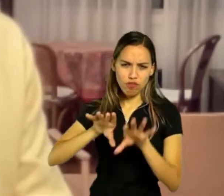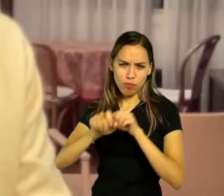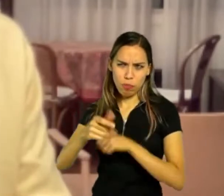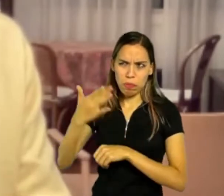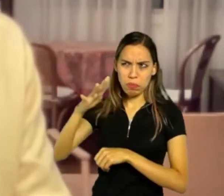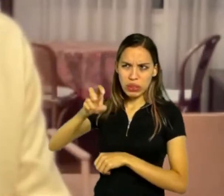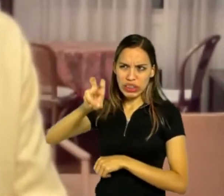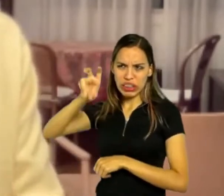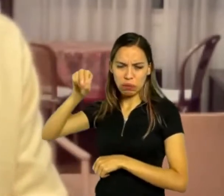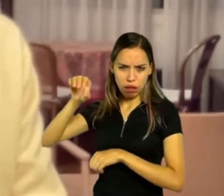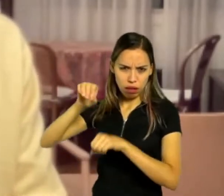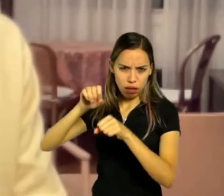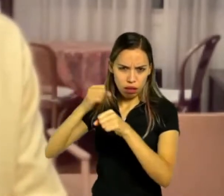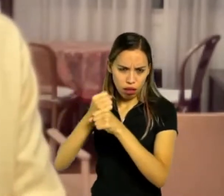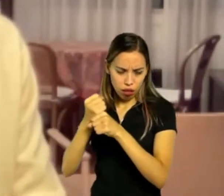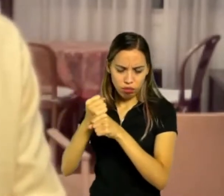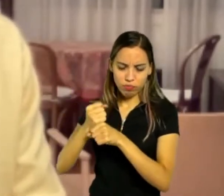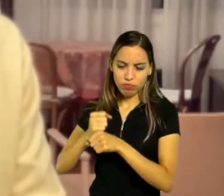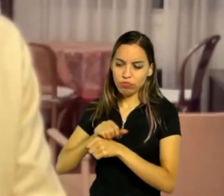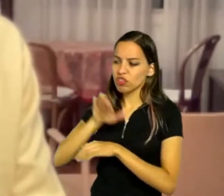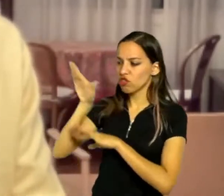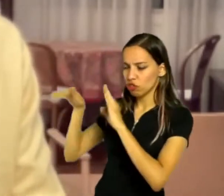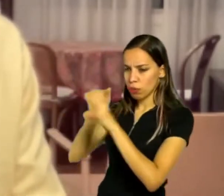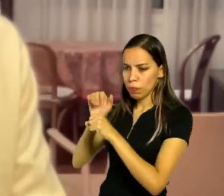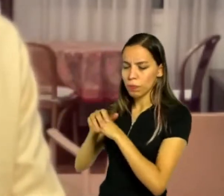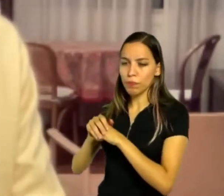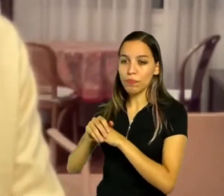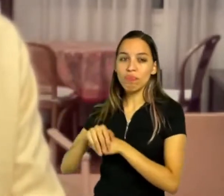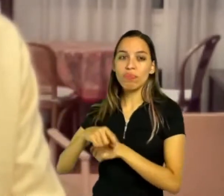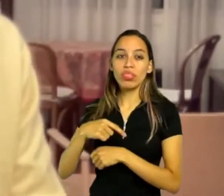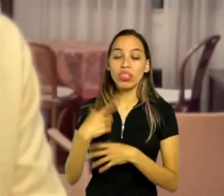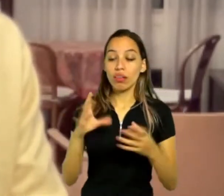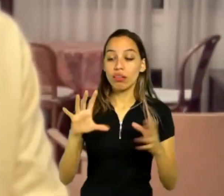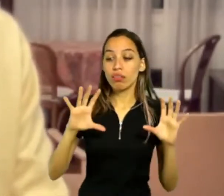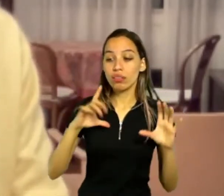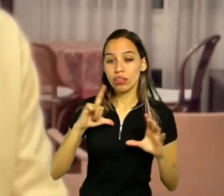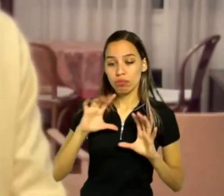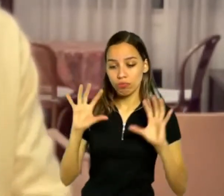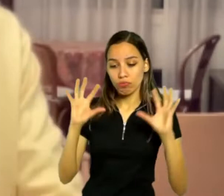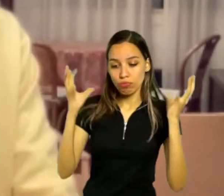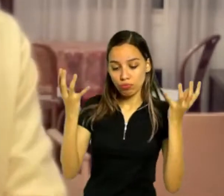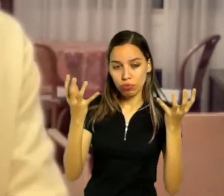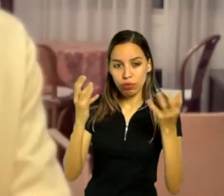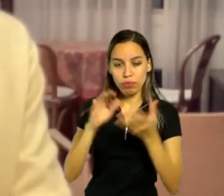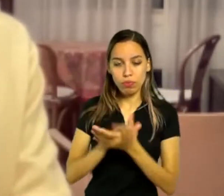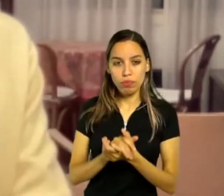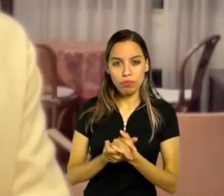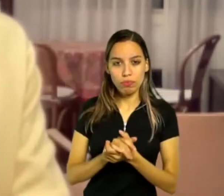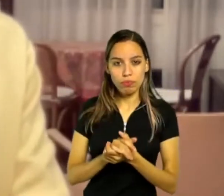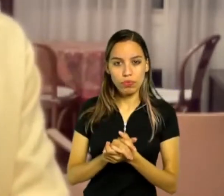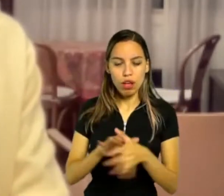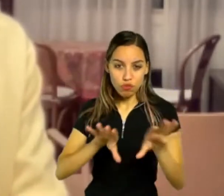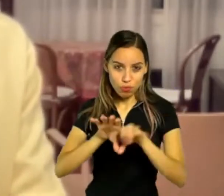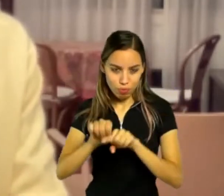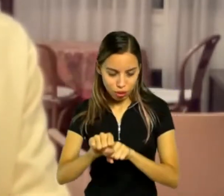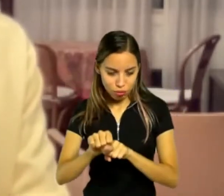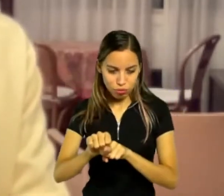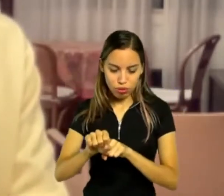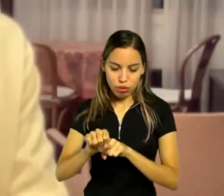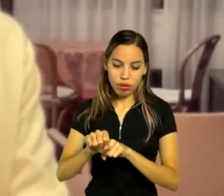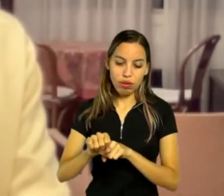orador da minha turma na cerimônia de formatura do curso médico, os meus colegas me pediram para fazer